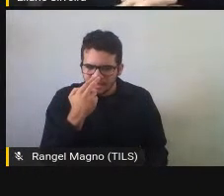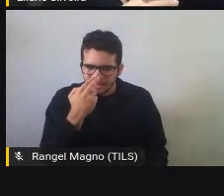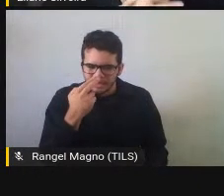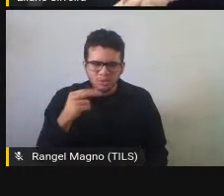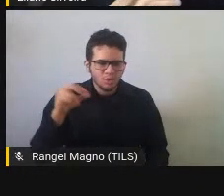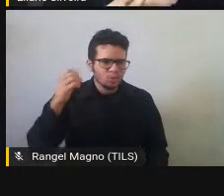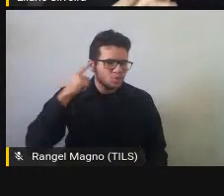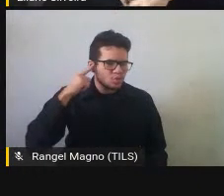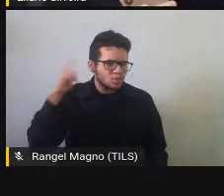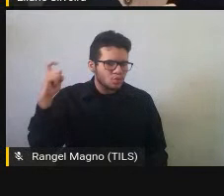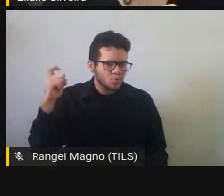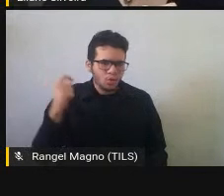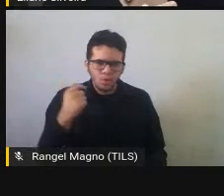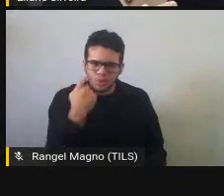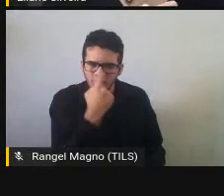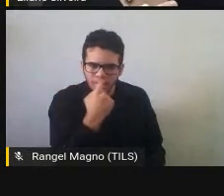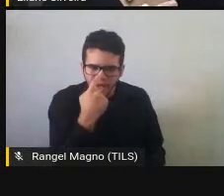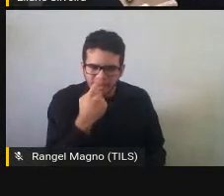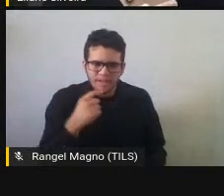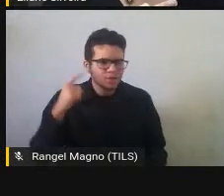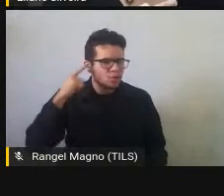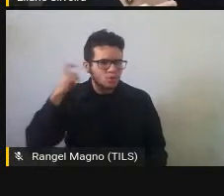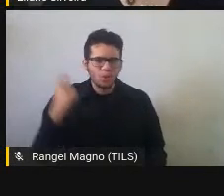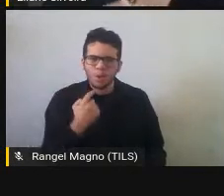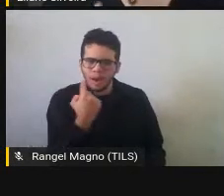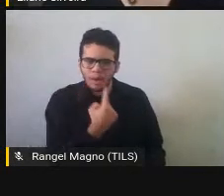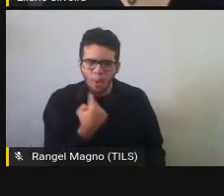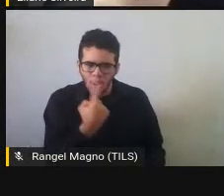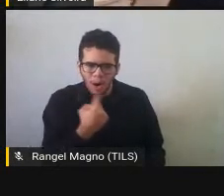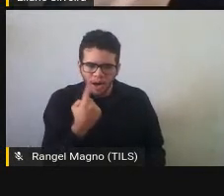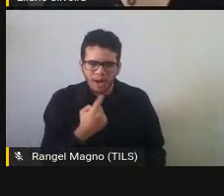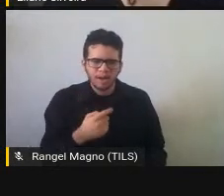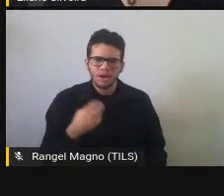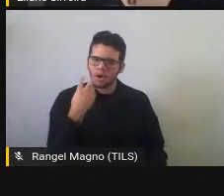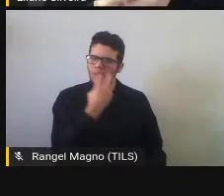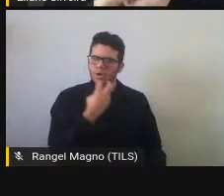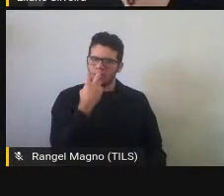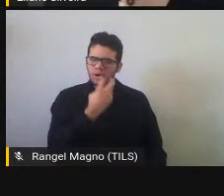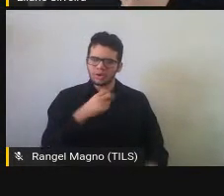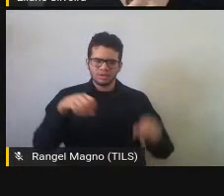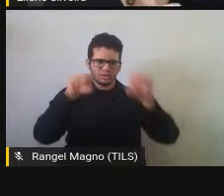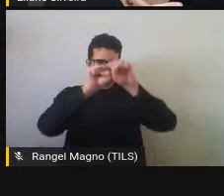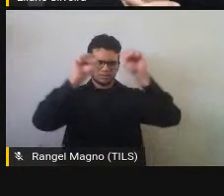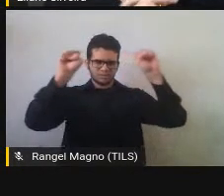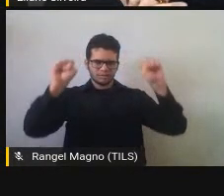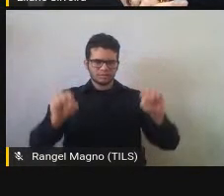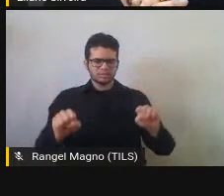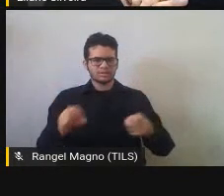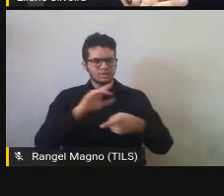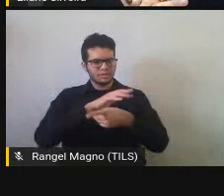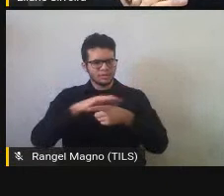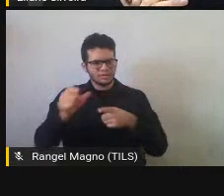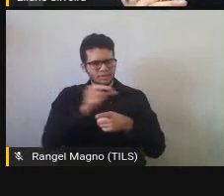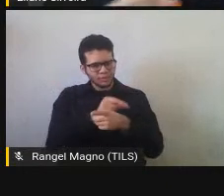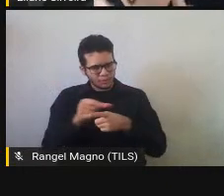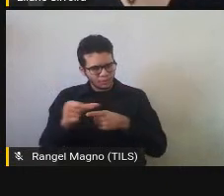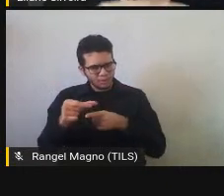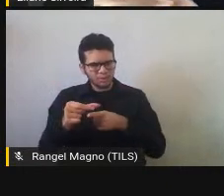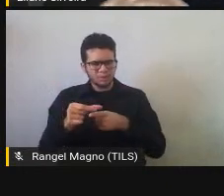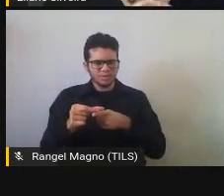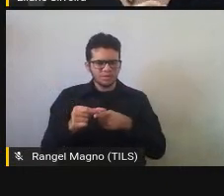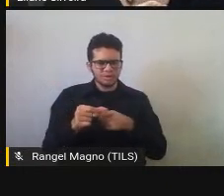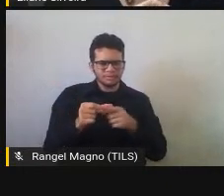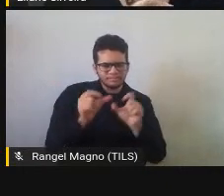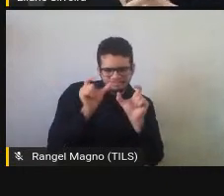determinada hipótese já tenha sido inventada não é por outros gramáticos daquela época ou